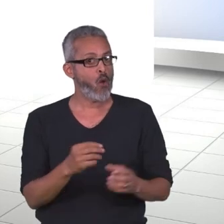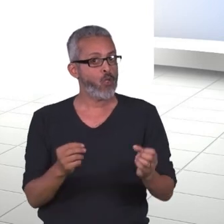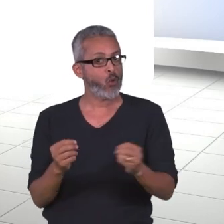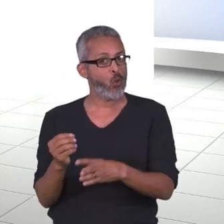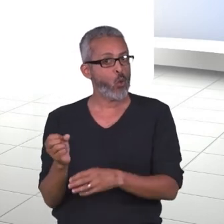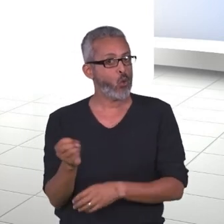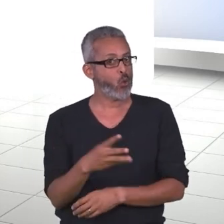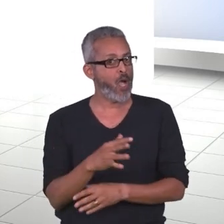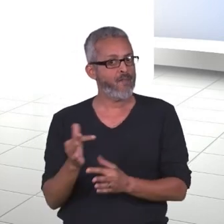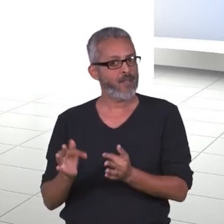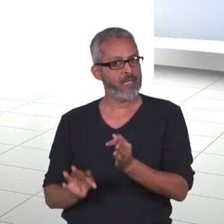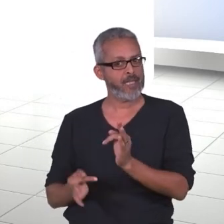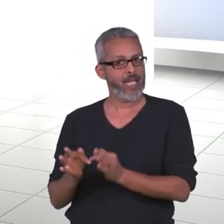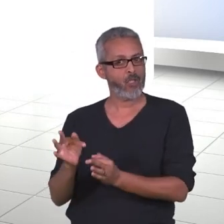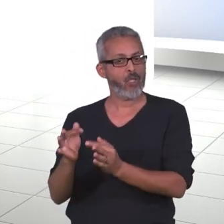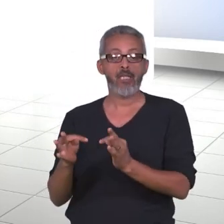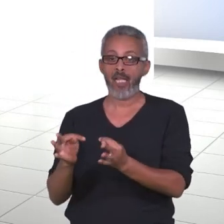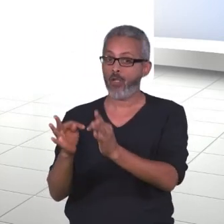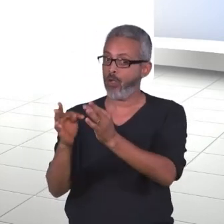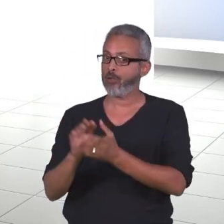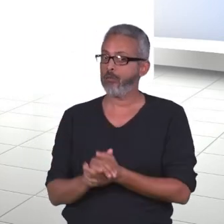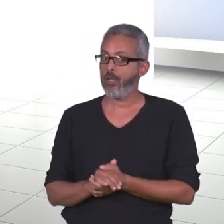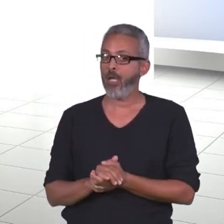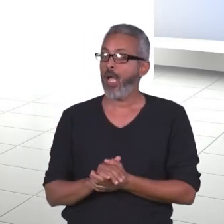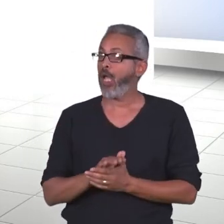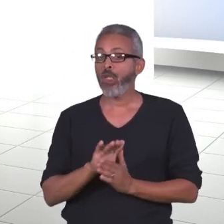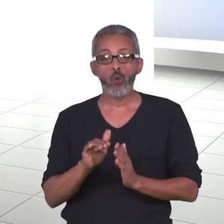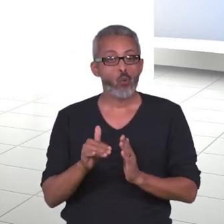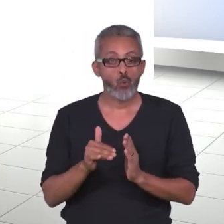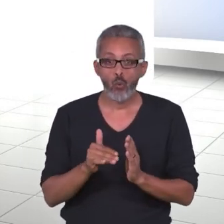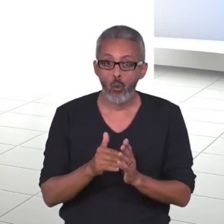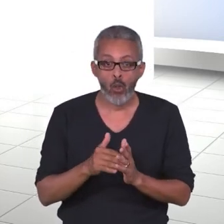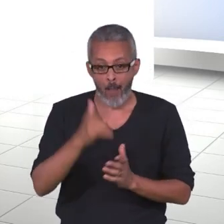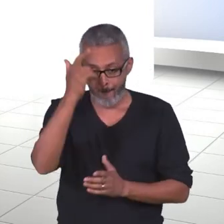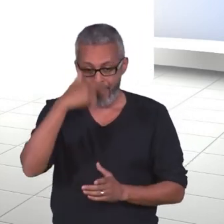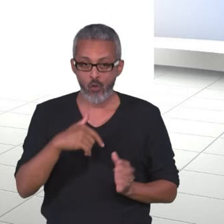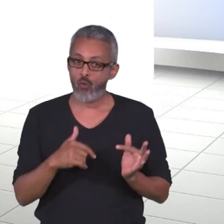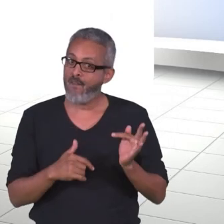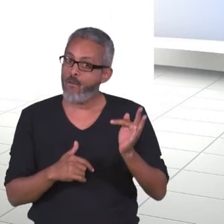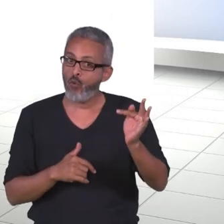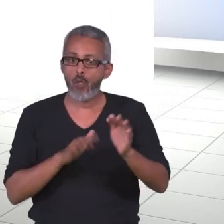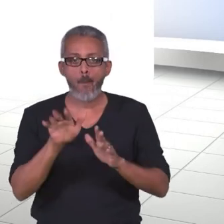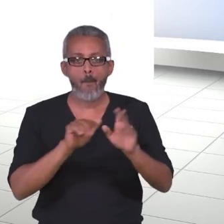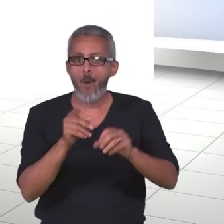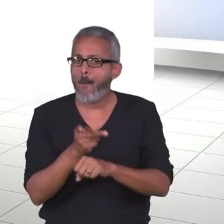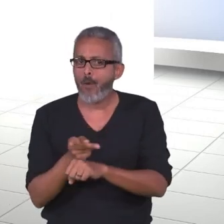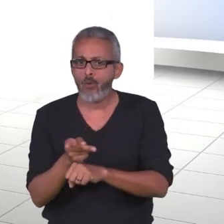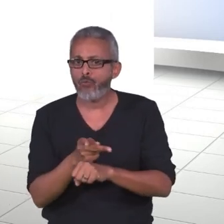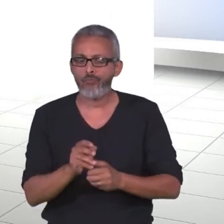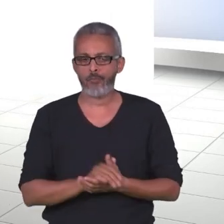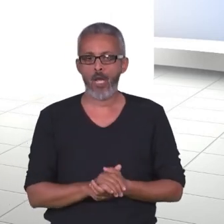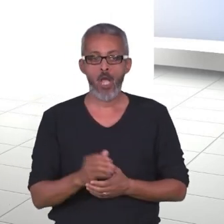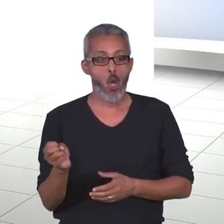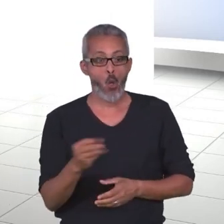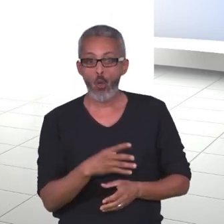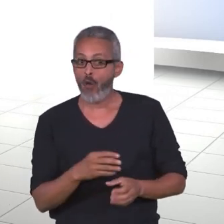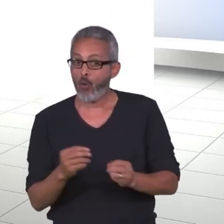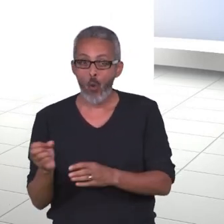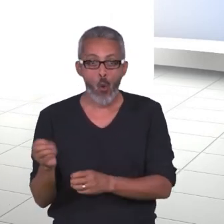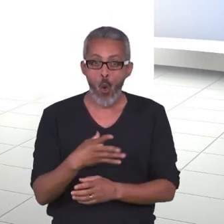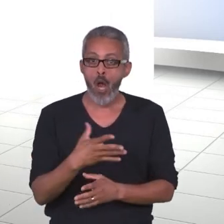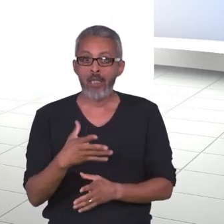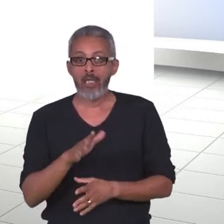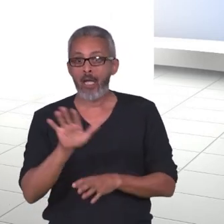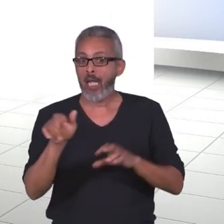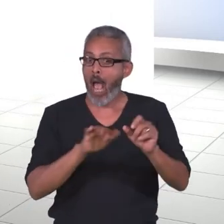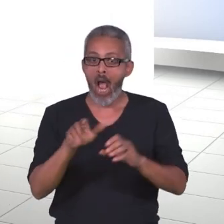também pode ser eliminada. E a letra E fala da manutenção das tradições, que também pode ser